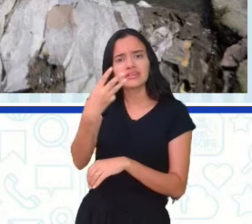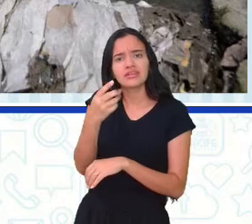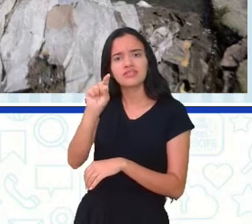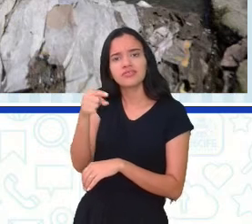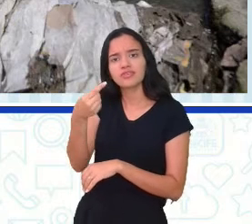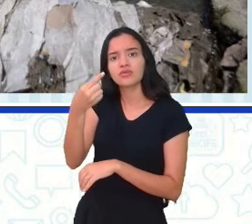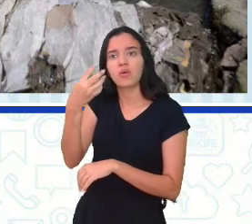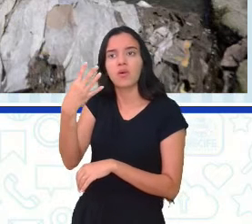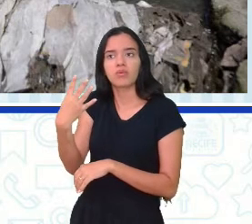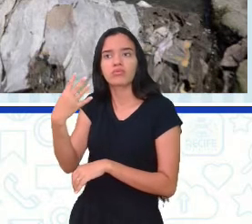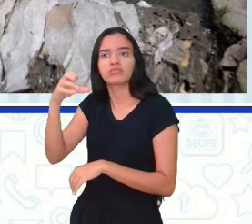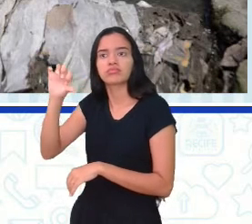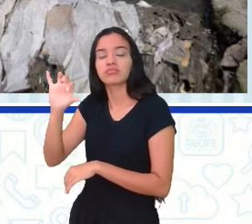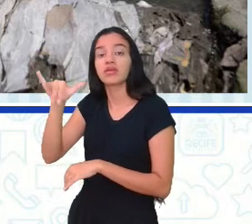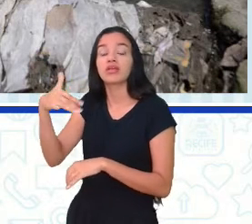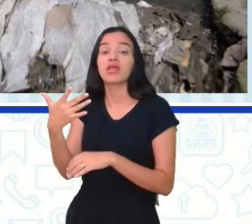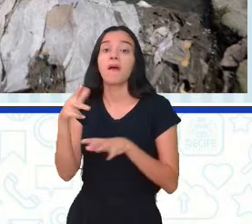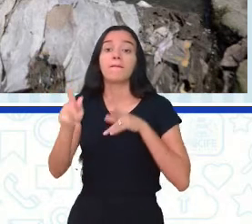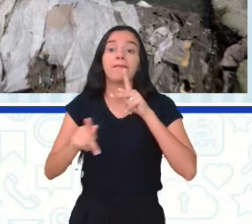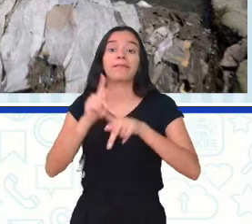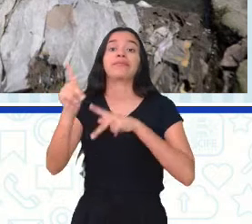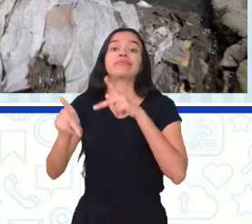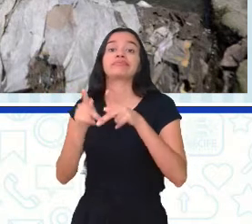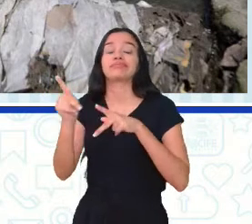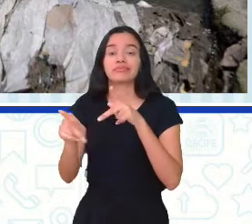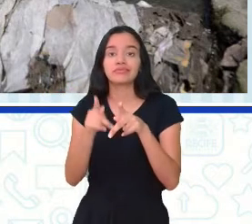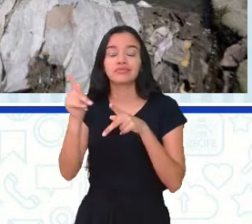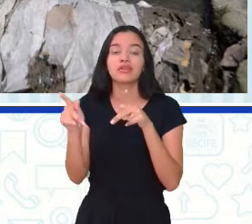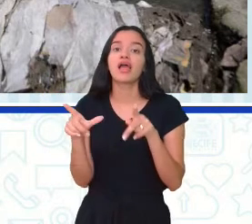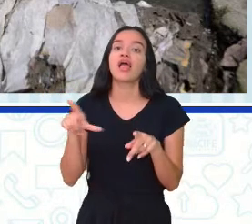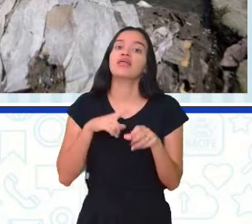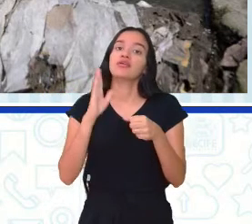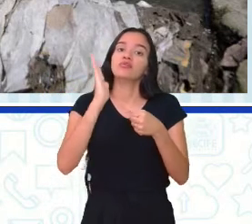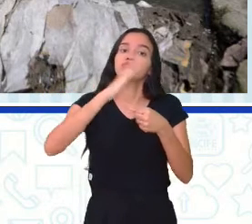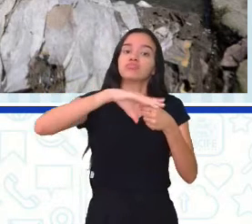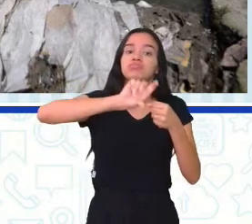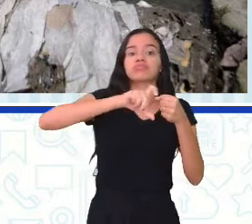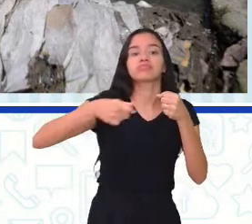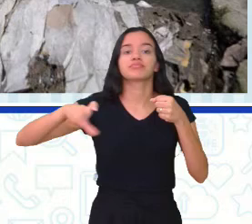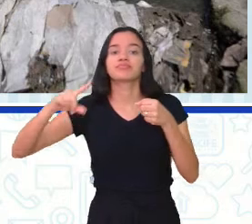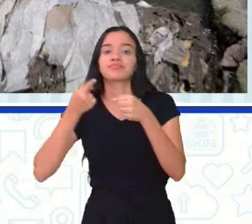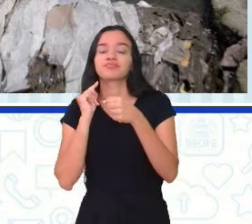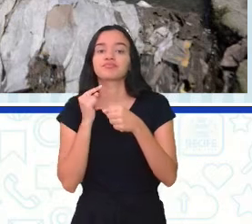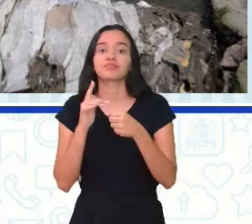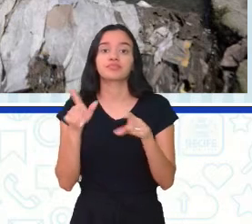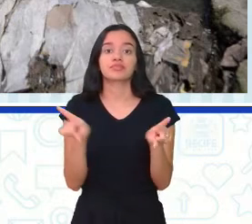43,96% da população recebe atendimento da coleta de esgoto e